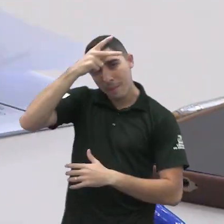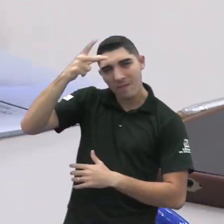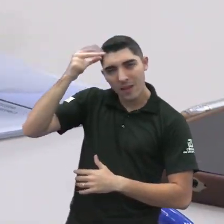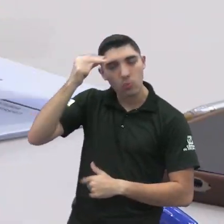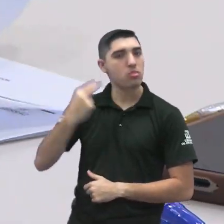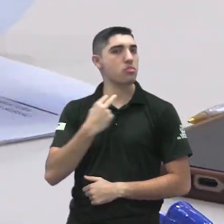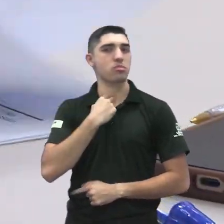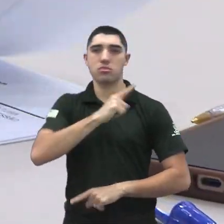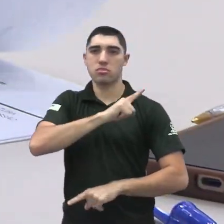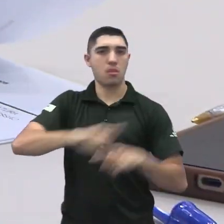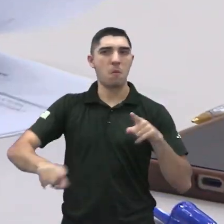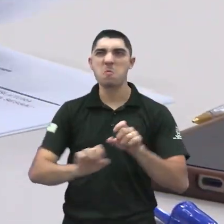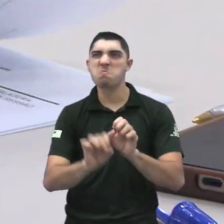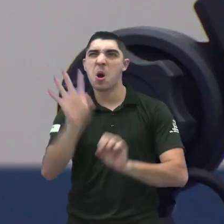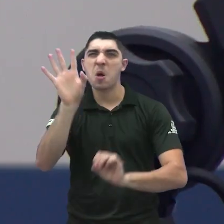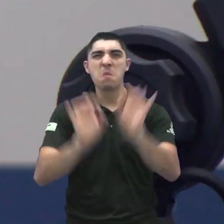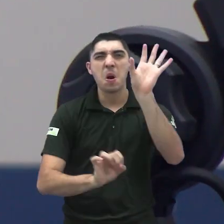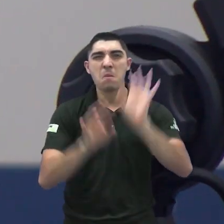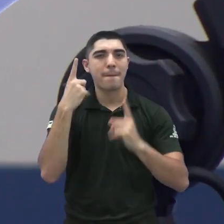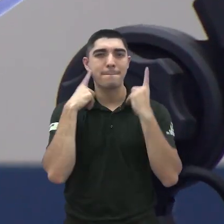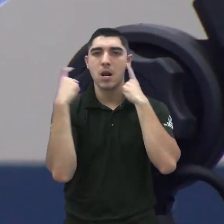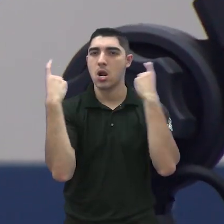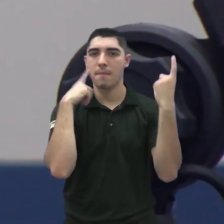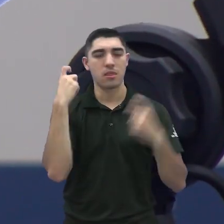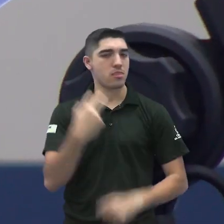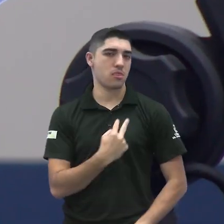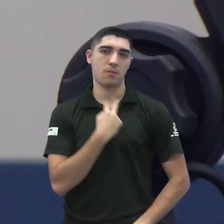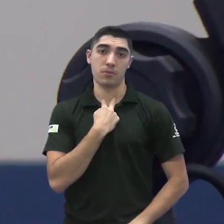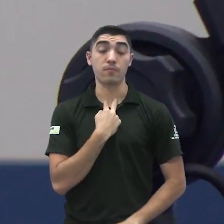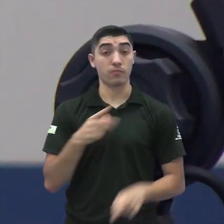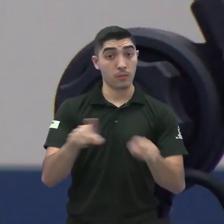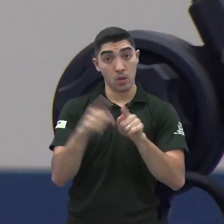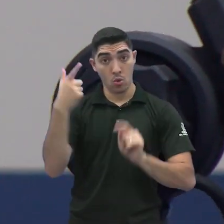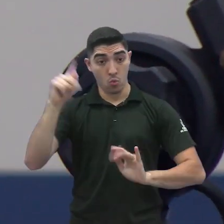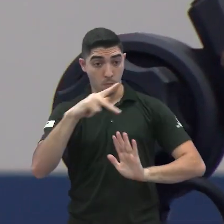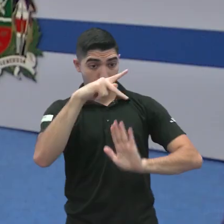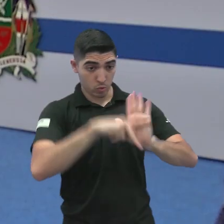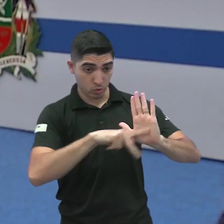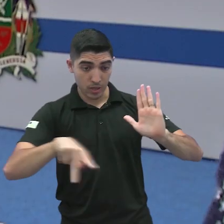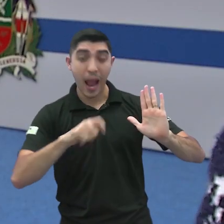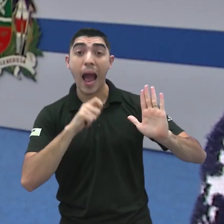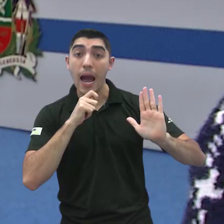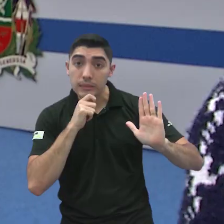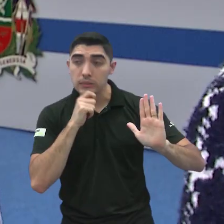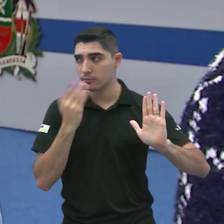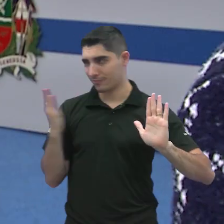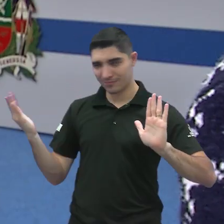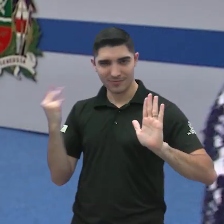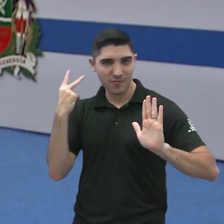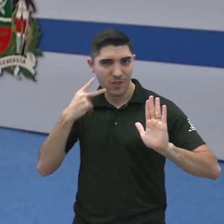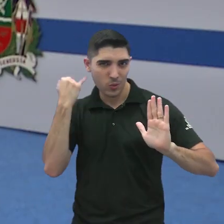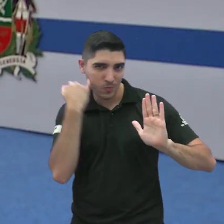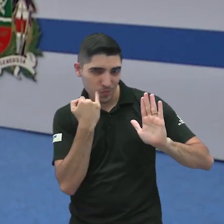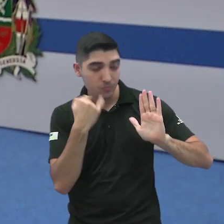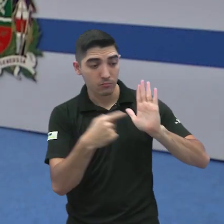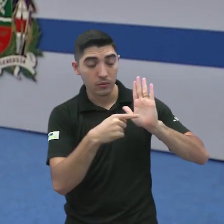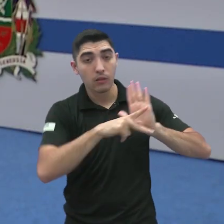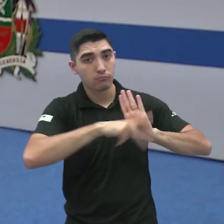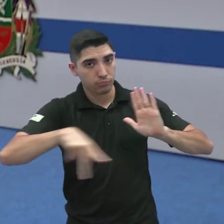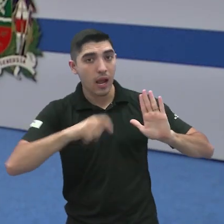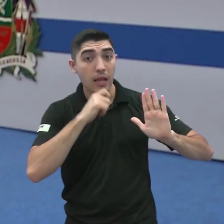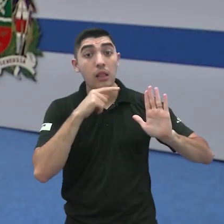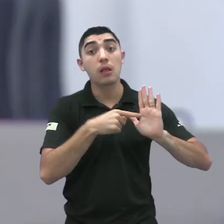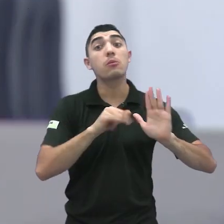eventos realizados pelo poder público. Além disso, um projeto em tramitação do vereador Zé Luiz amplia a restrição para